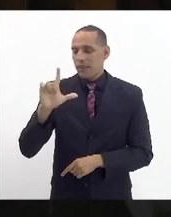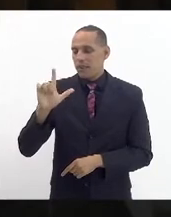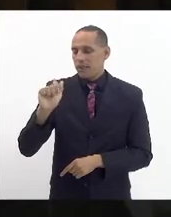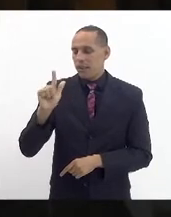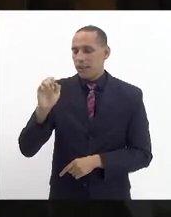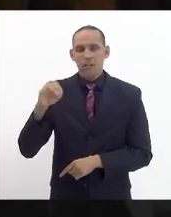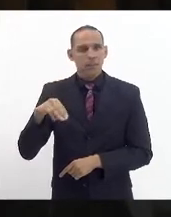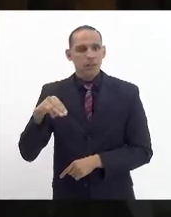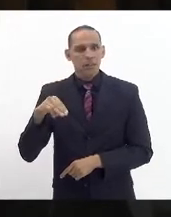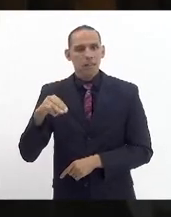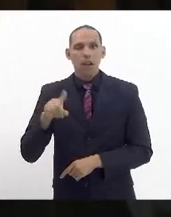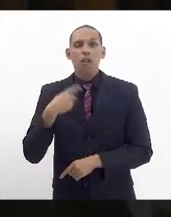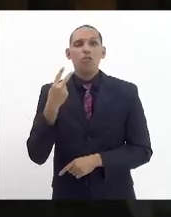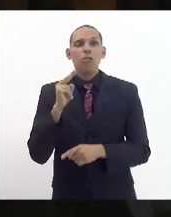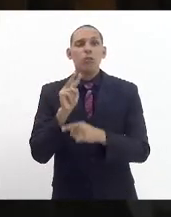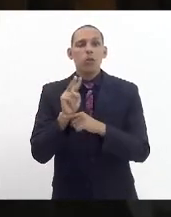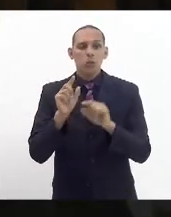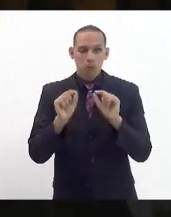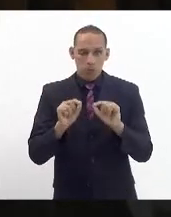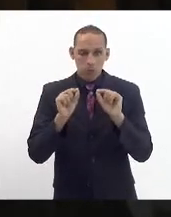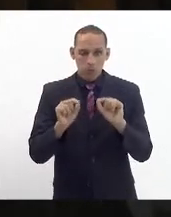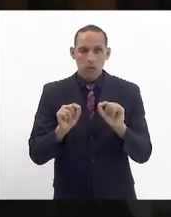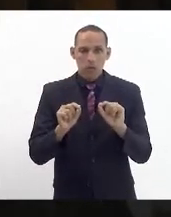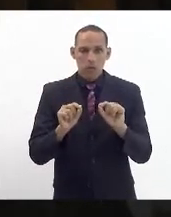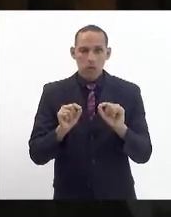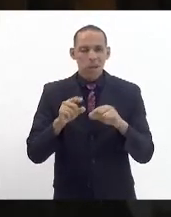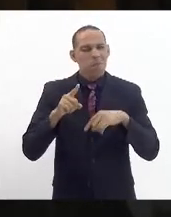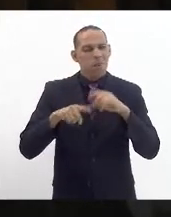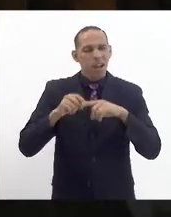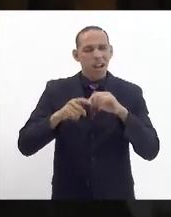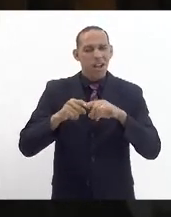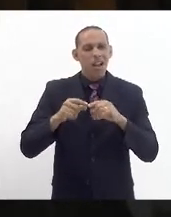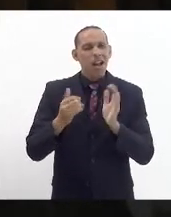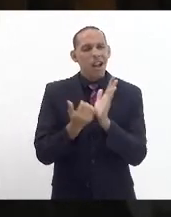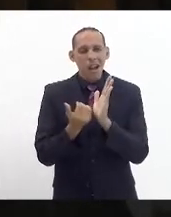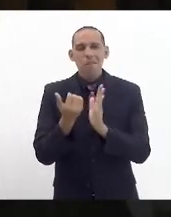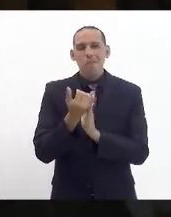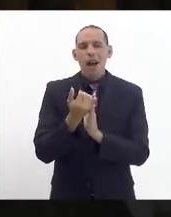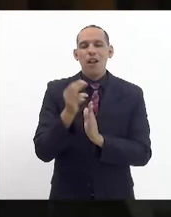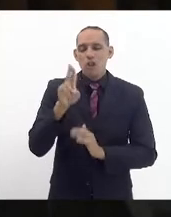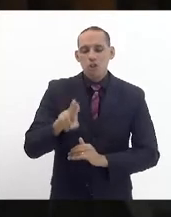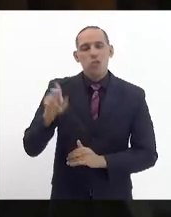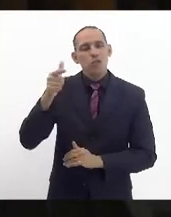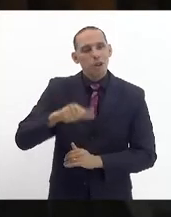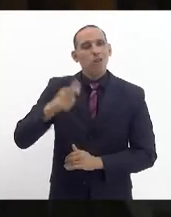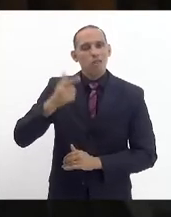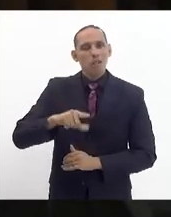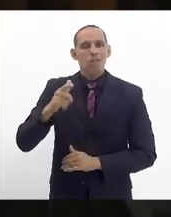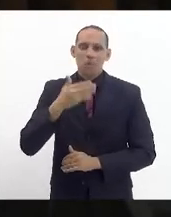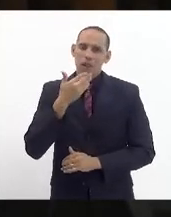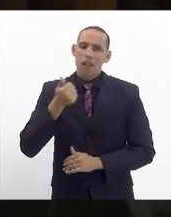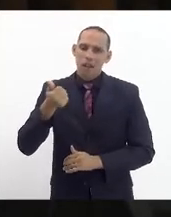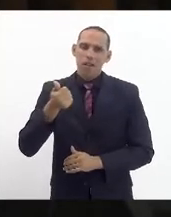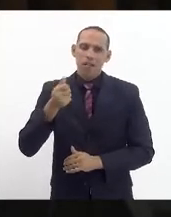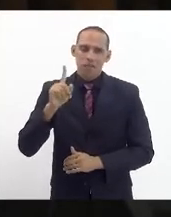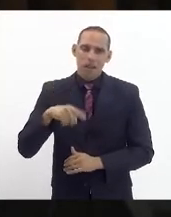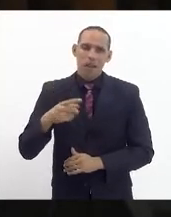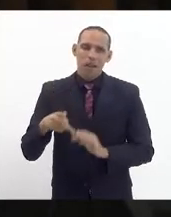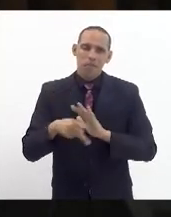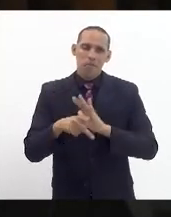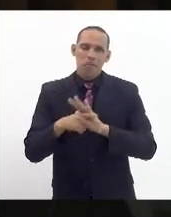Nós defendemos que cada vez mais os materiais possam ser reutilizados. É um princípio da